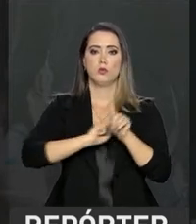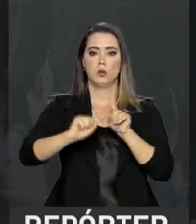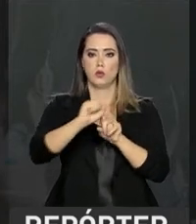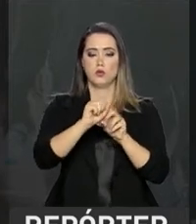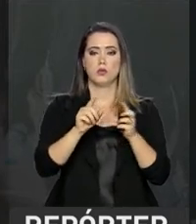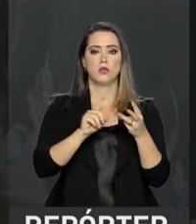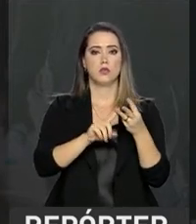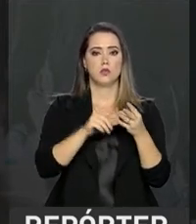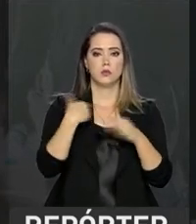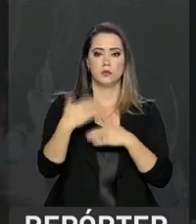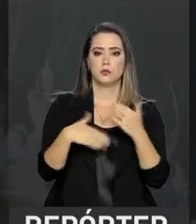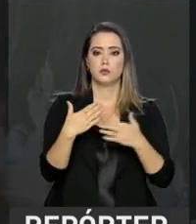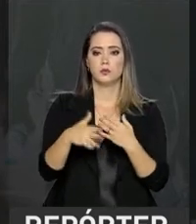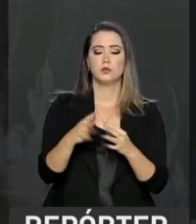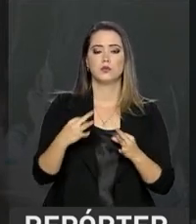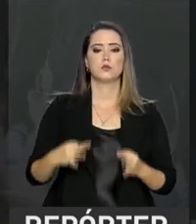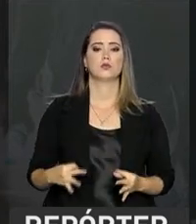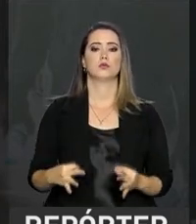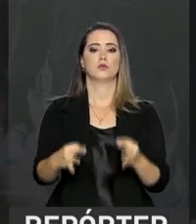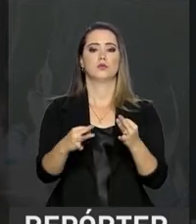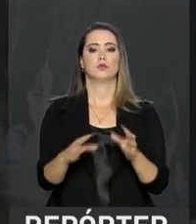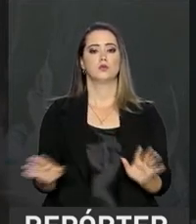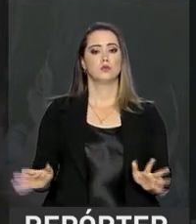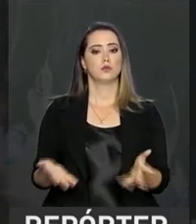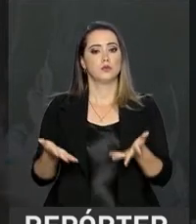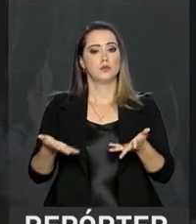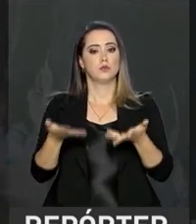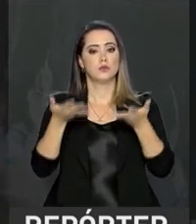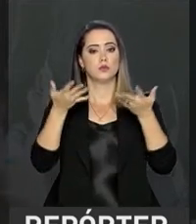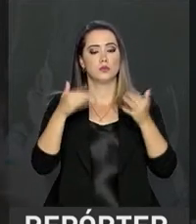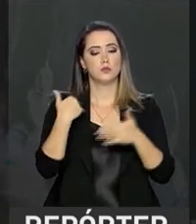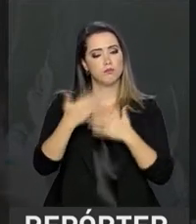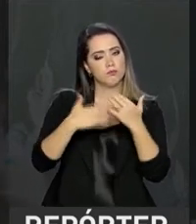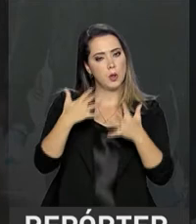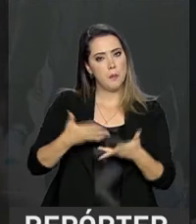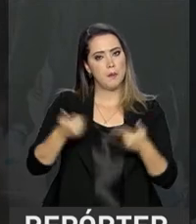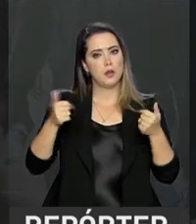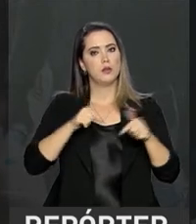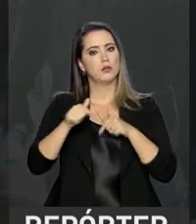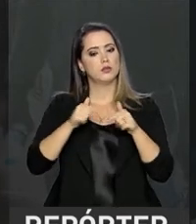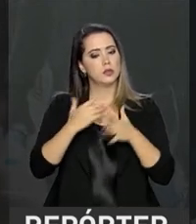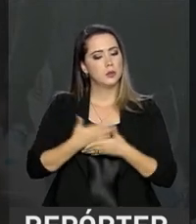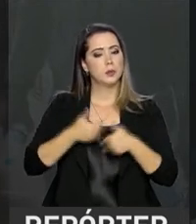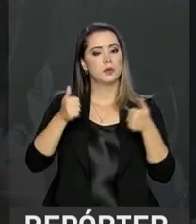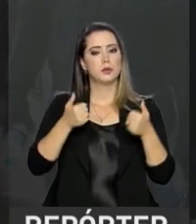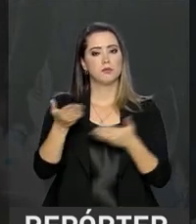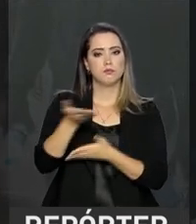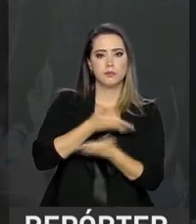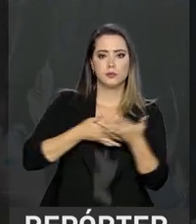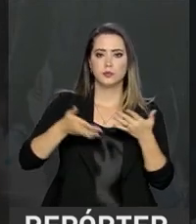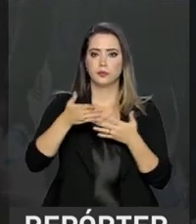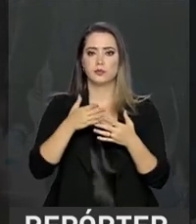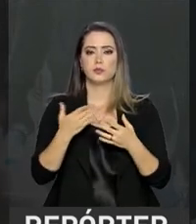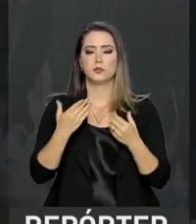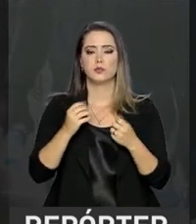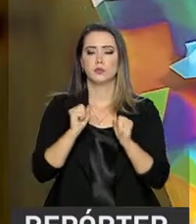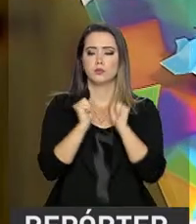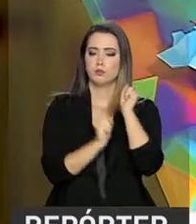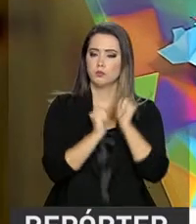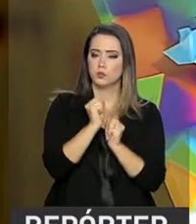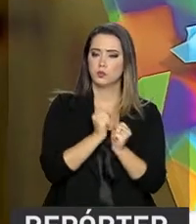desenvolvimento de tecnologias e promoção da produtividade e da competitividade dos meios de produção